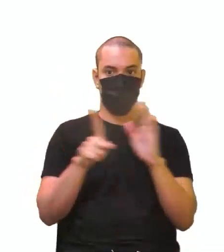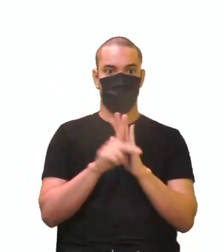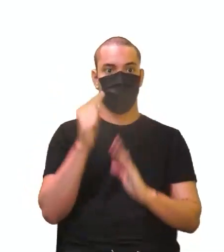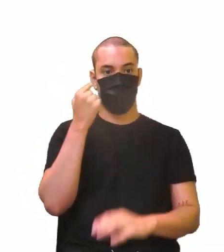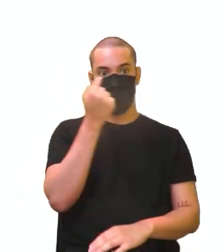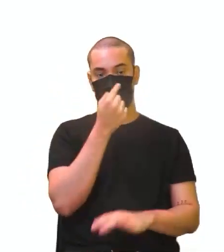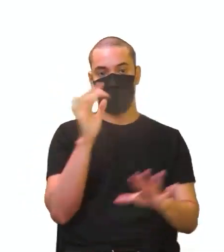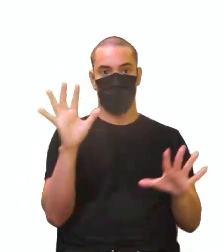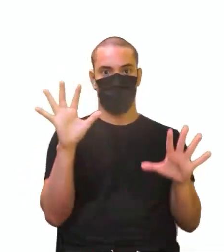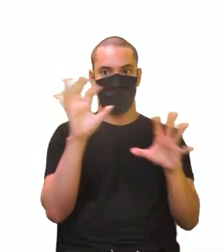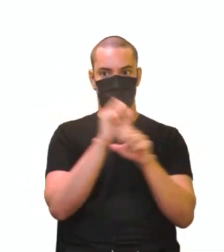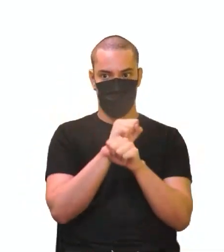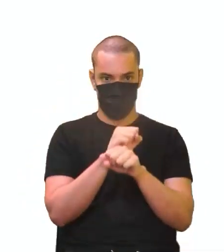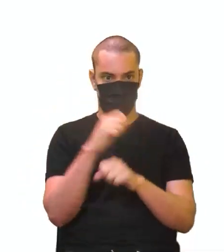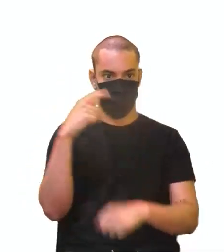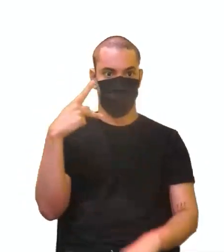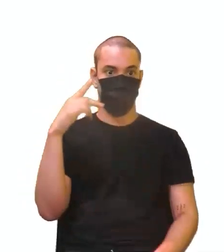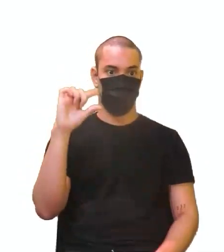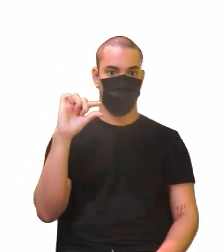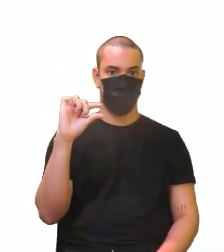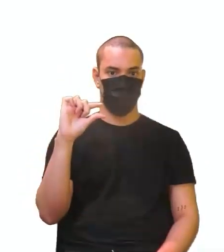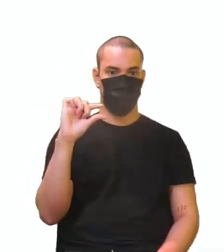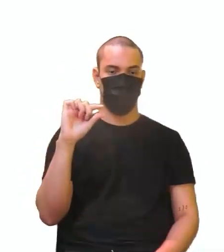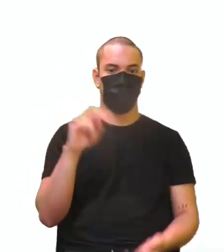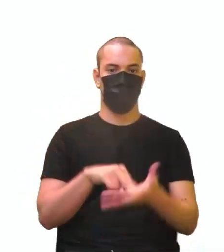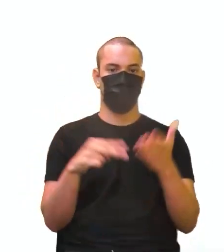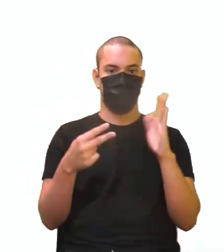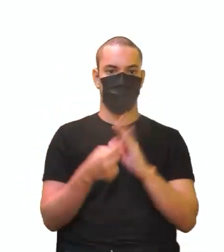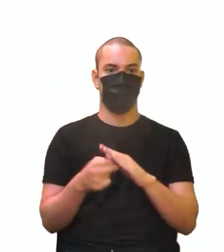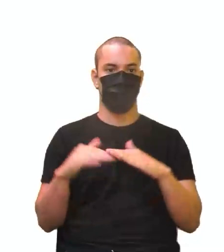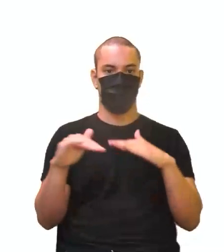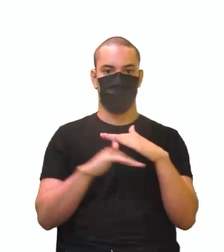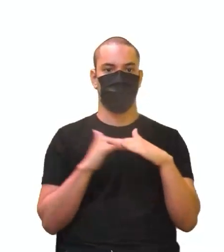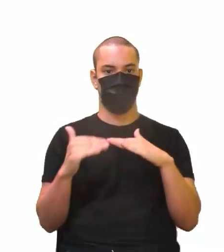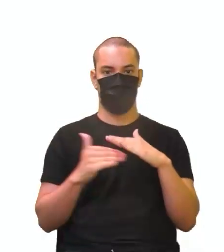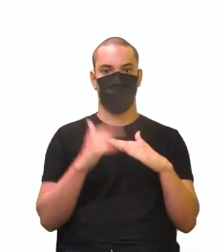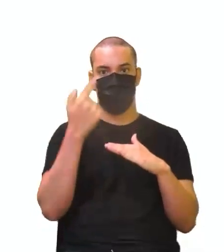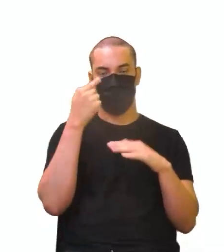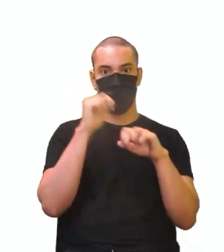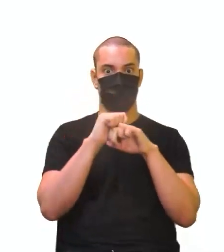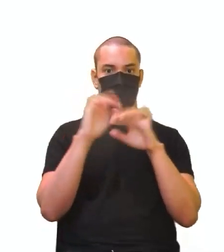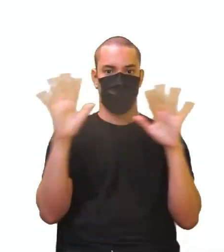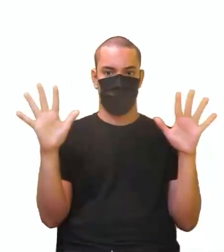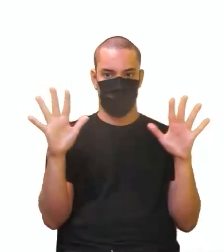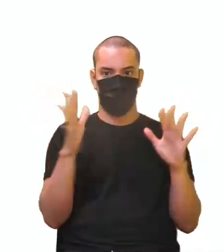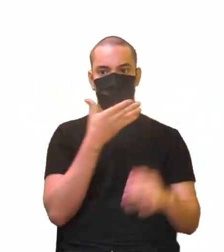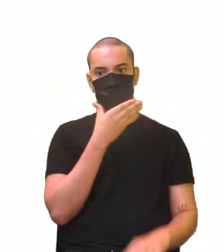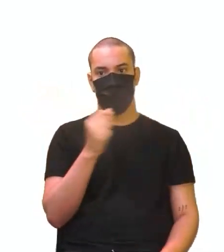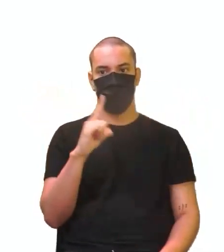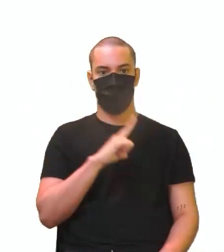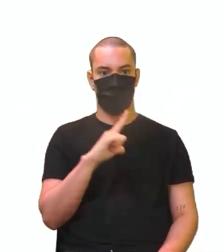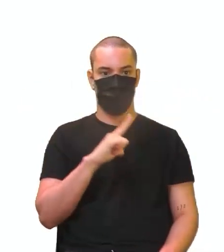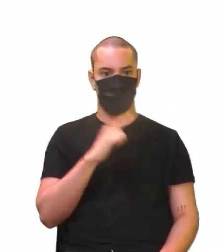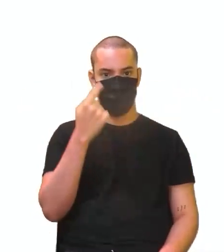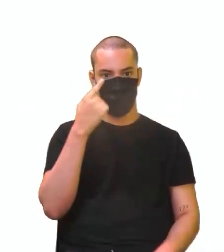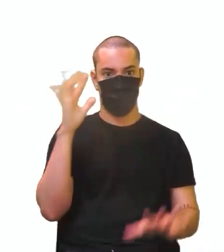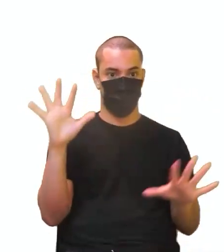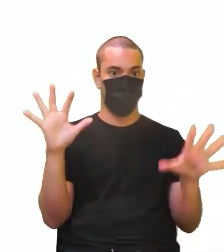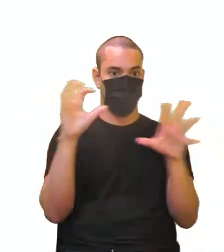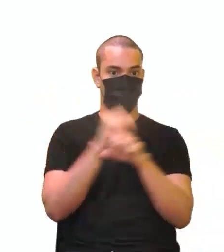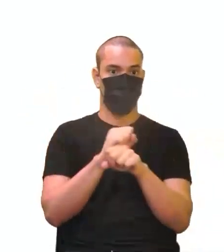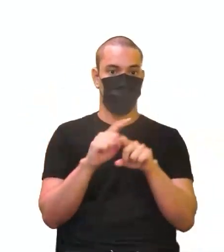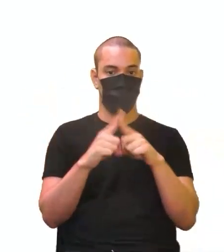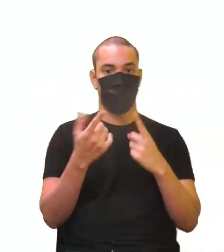olhos escuros e Pzinho, né, recessivo para olhos claros. Um homem que possua os